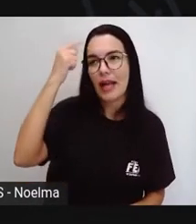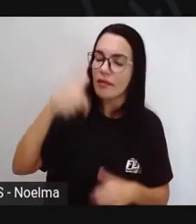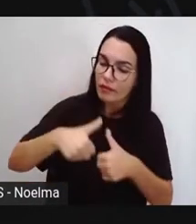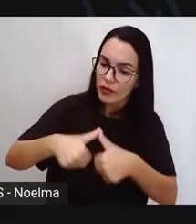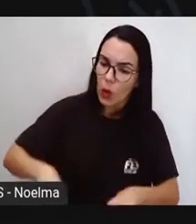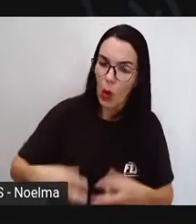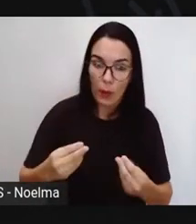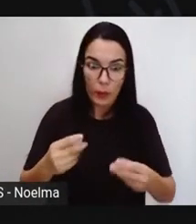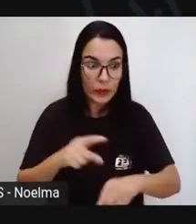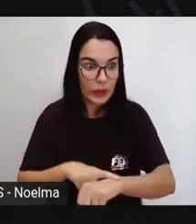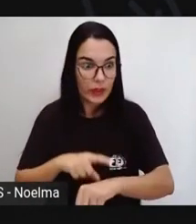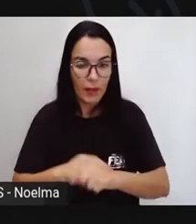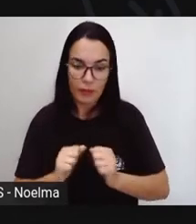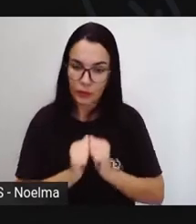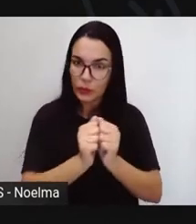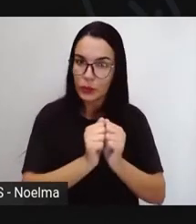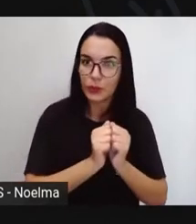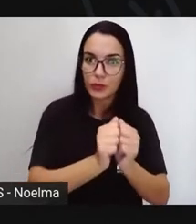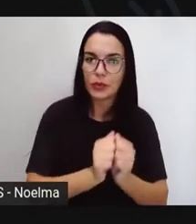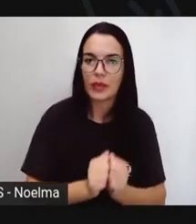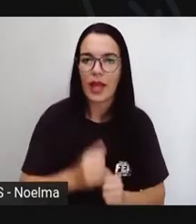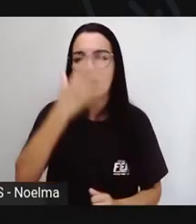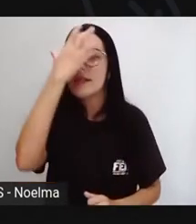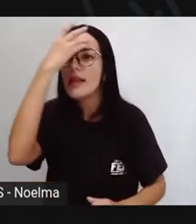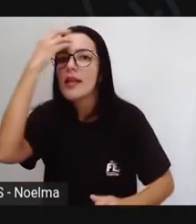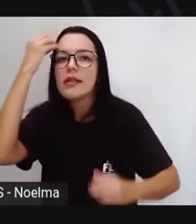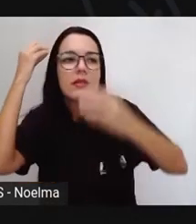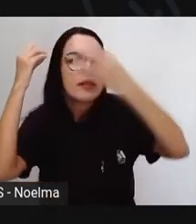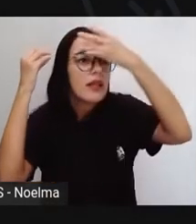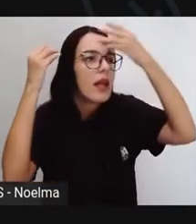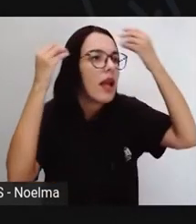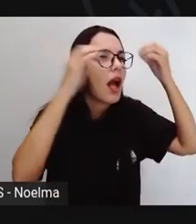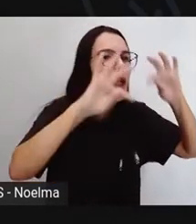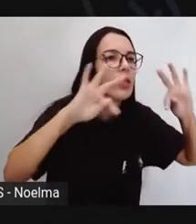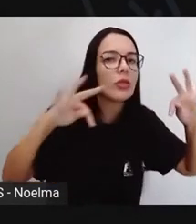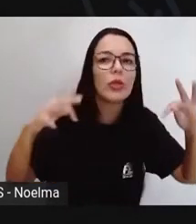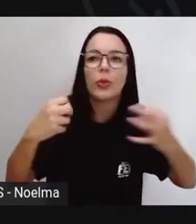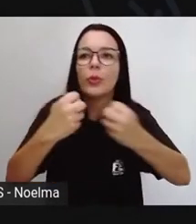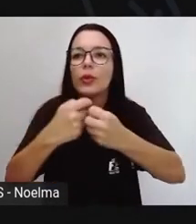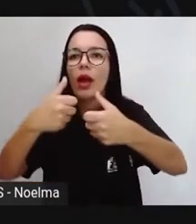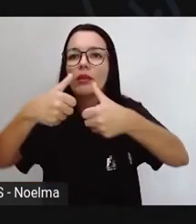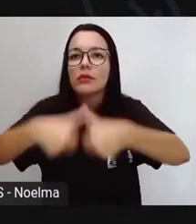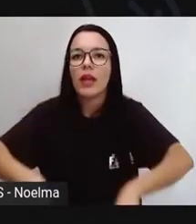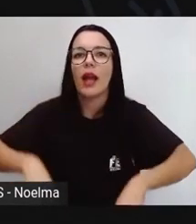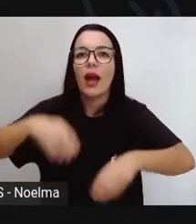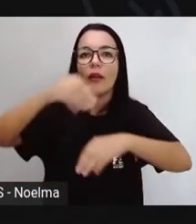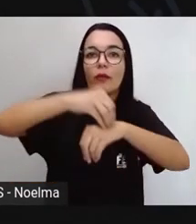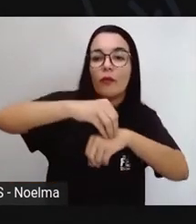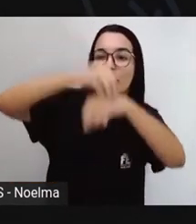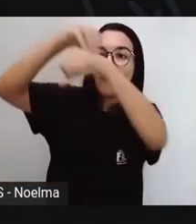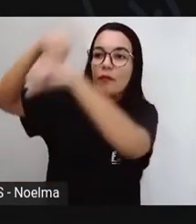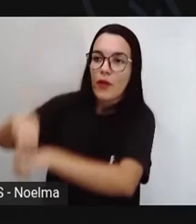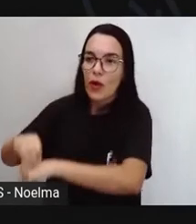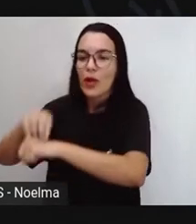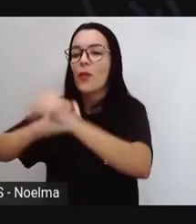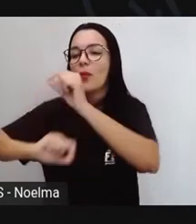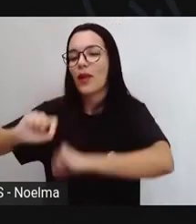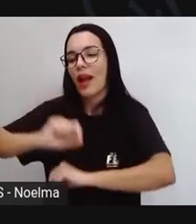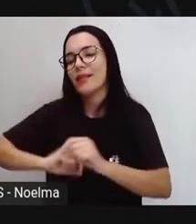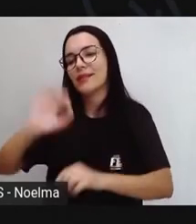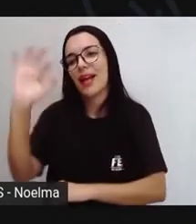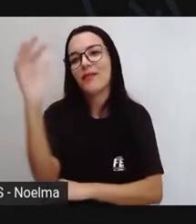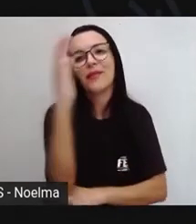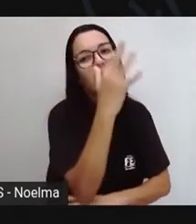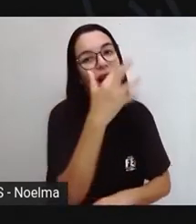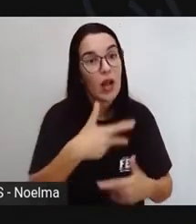ele. Até se esquecia das coisas que existiam fora da floresta misteriosa. Coisas que antes ela